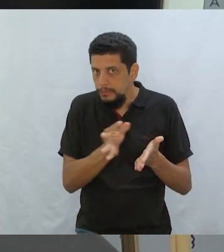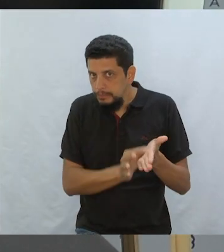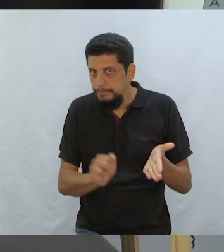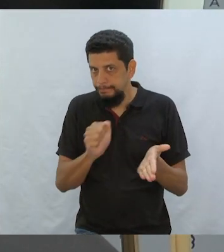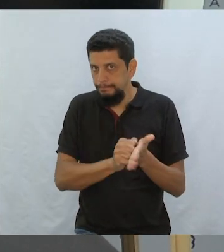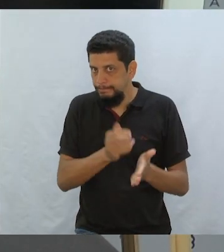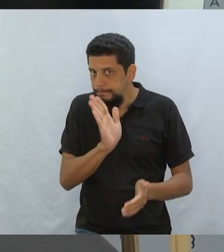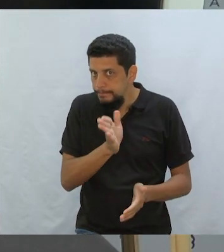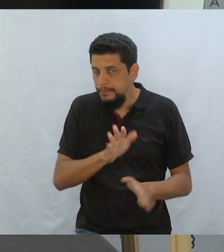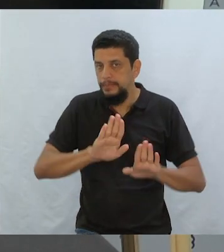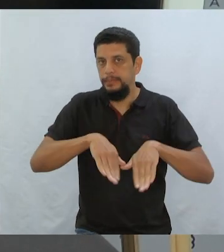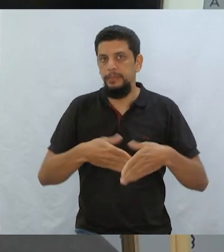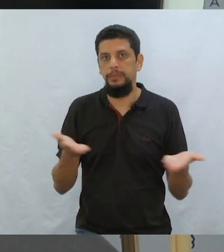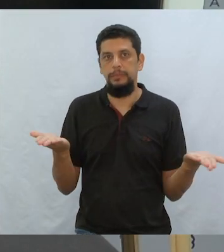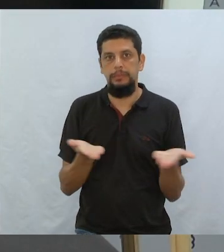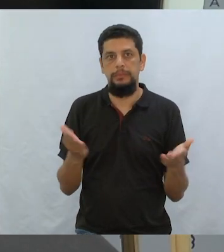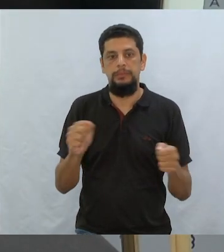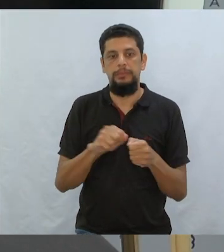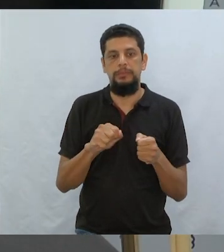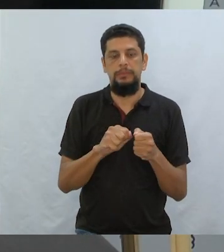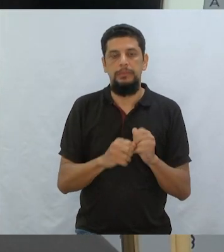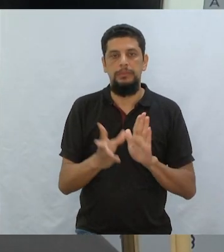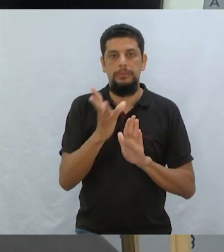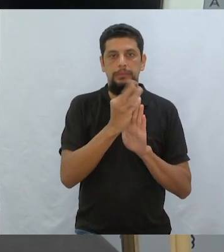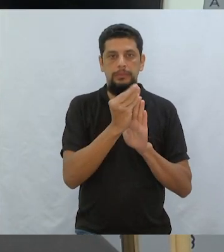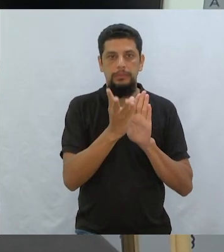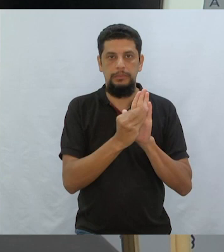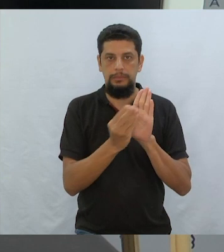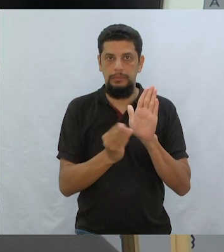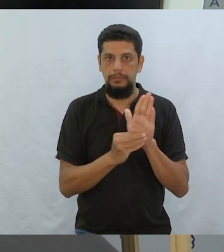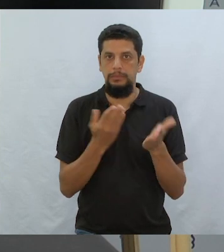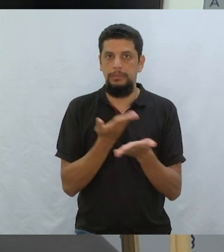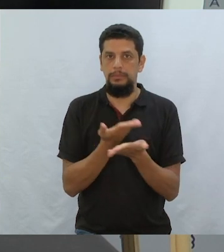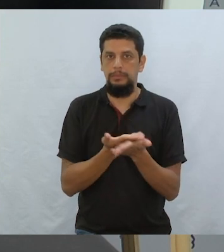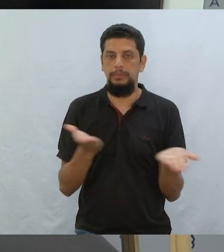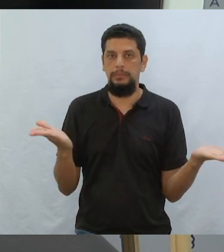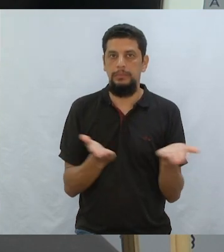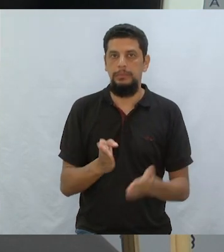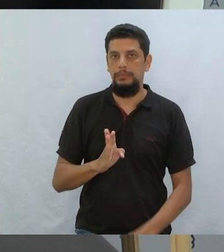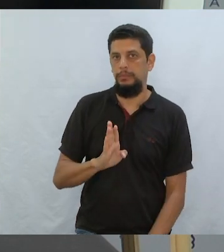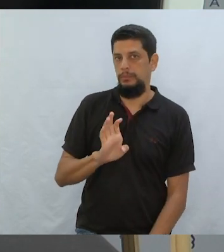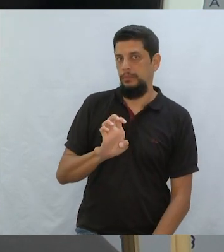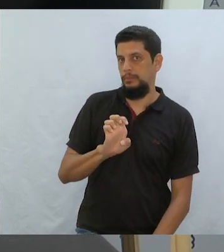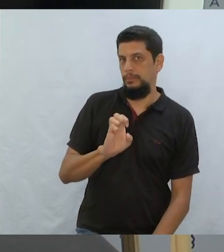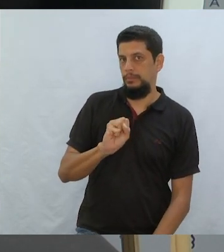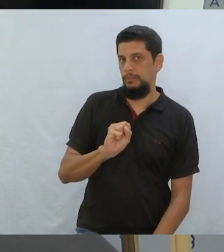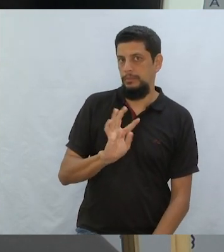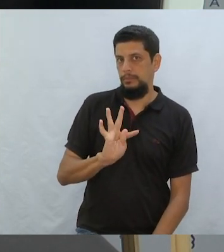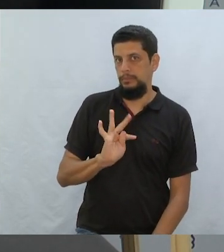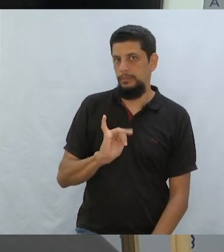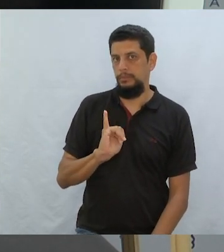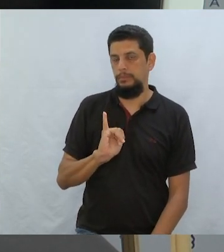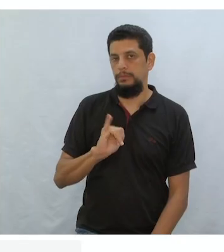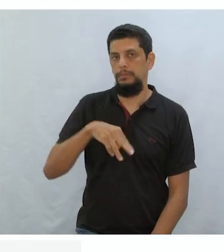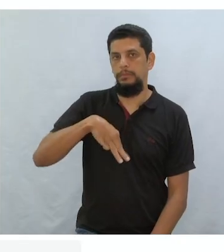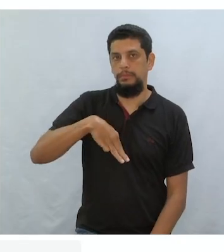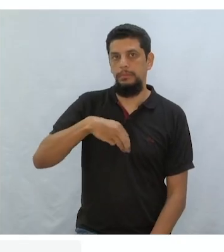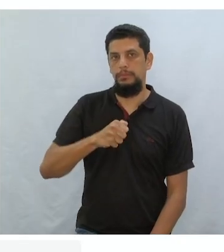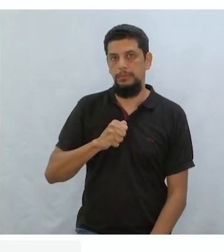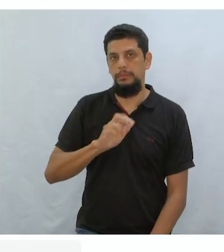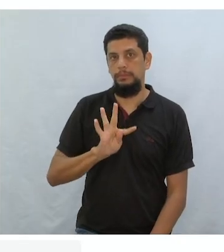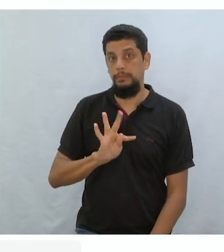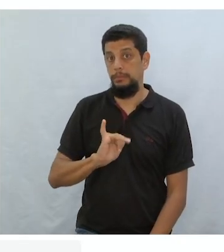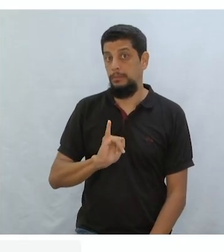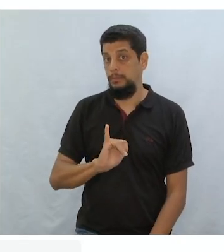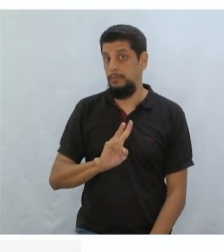Fez o seu registro? Então agora vamos para o nosso conteúdo da aula de hoje. Estimativa. O que